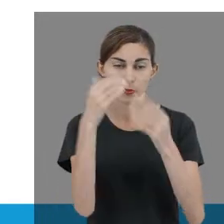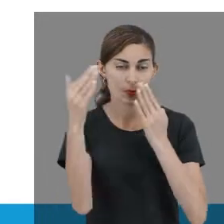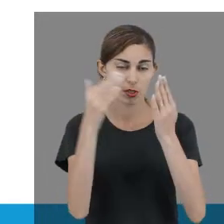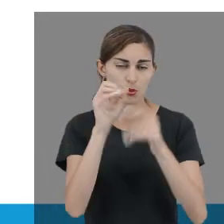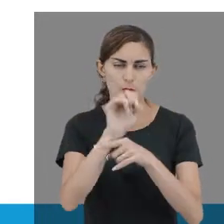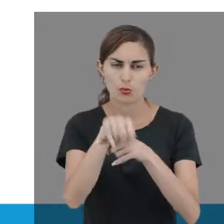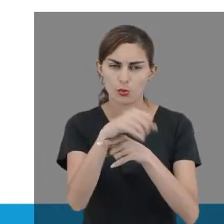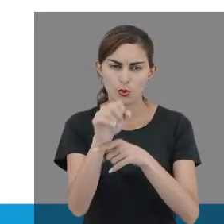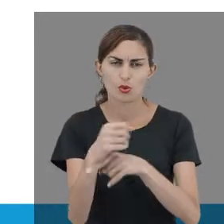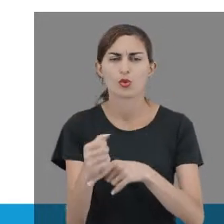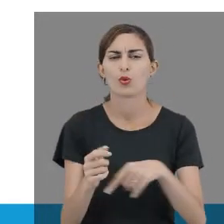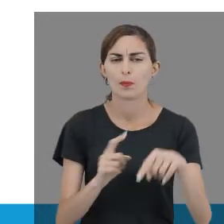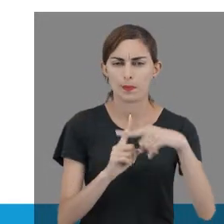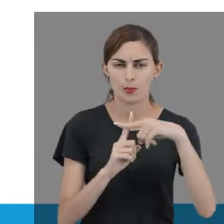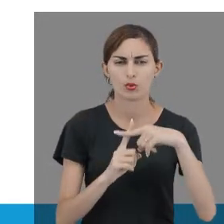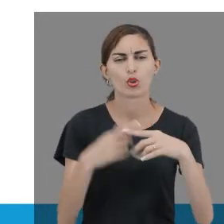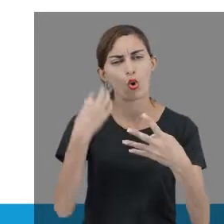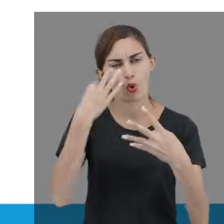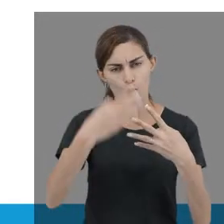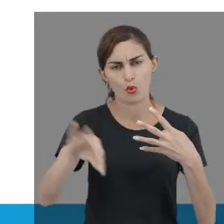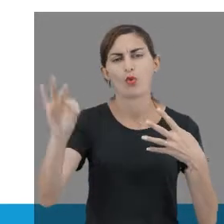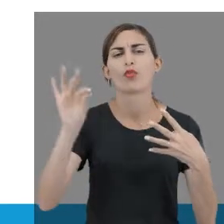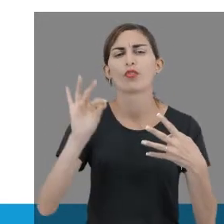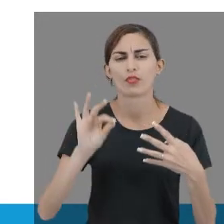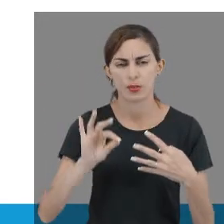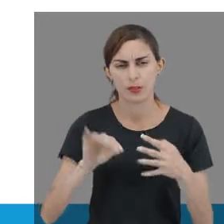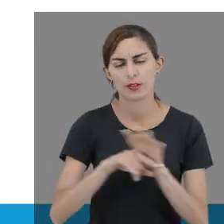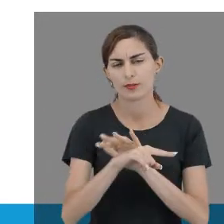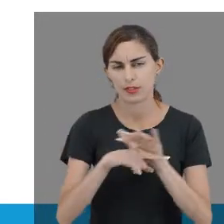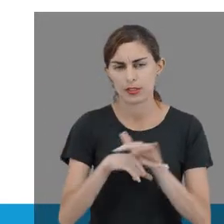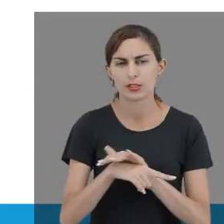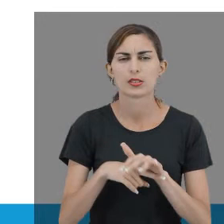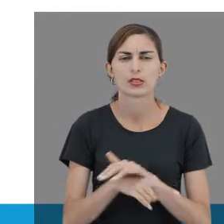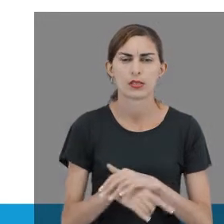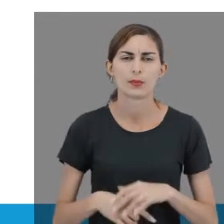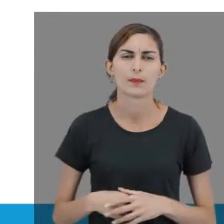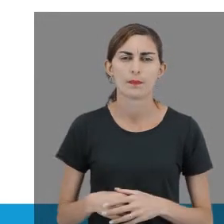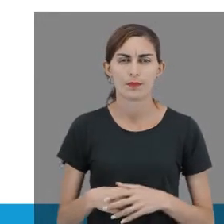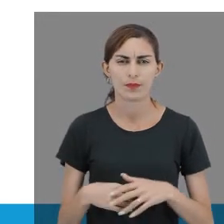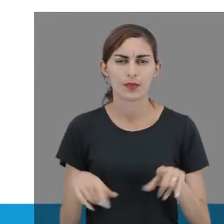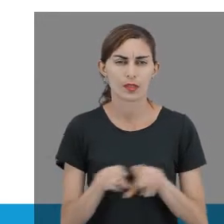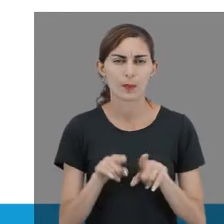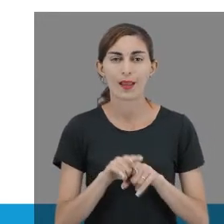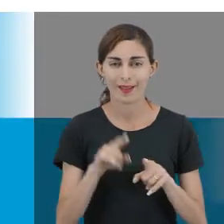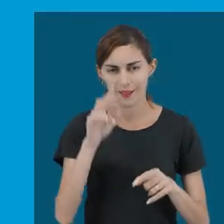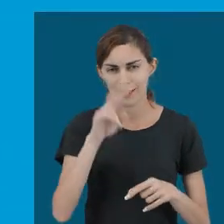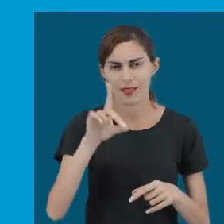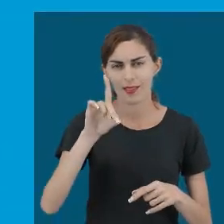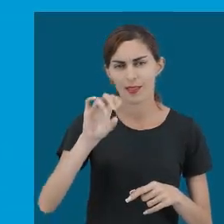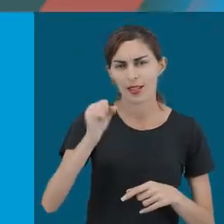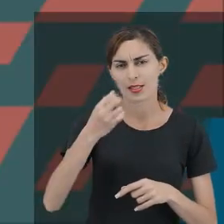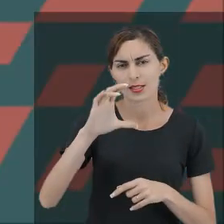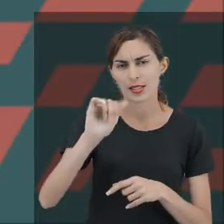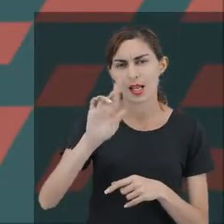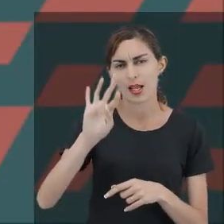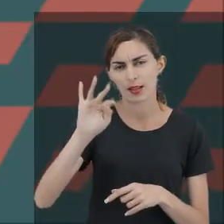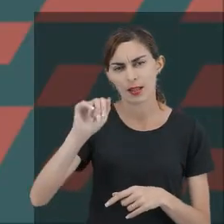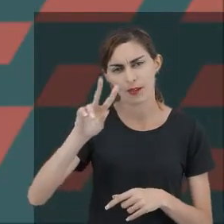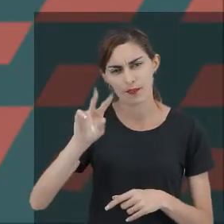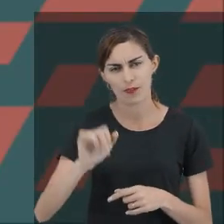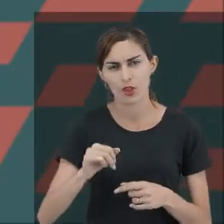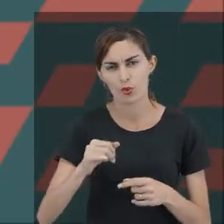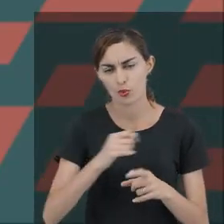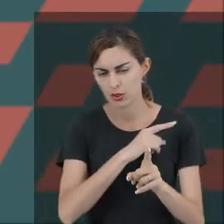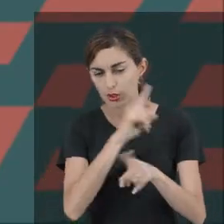alteração de desenvolvimento neuropsicomotor, ele com esse resultado positivo, então ele fecha confirmado por critério laboratorial. E descartado?